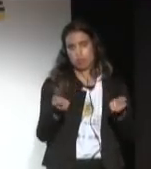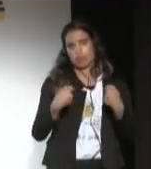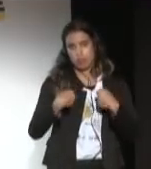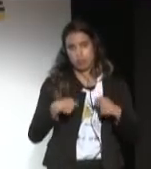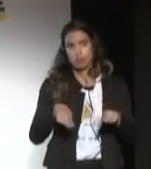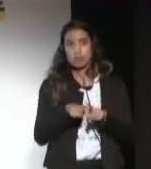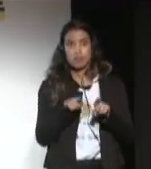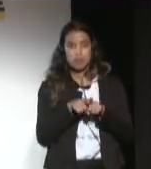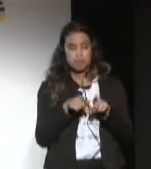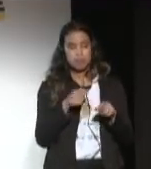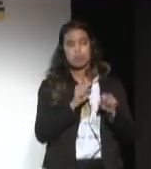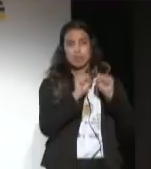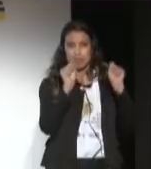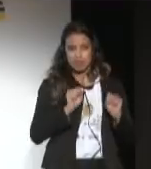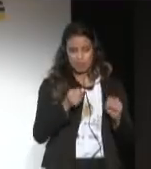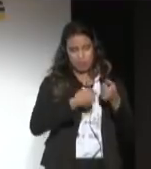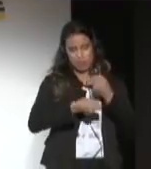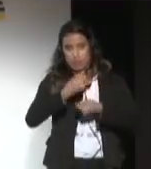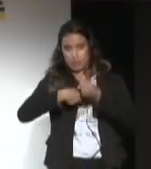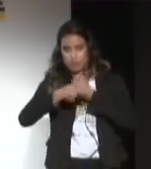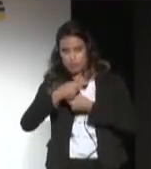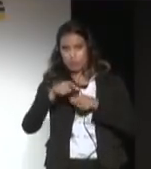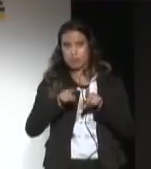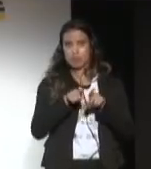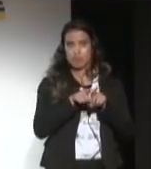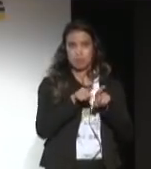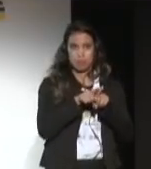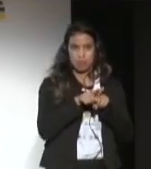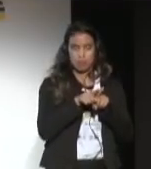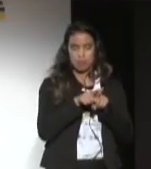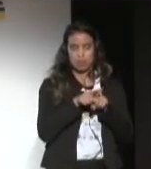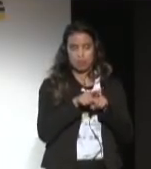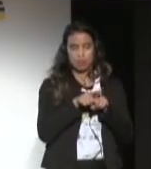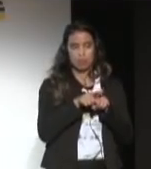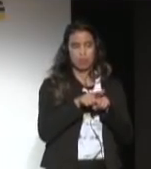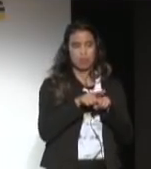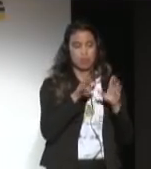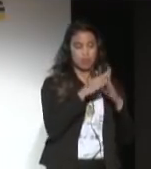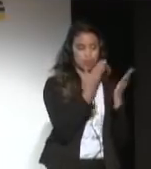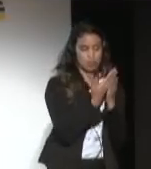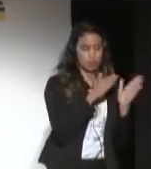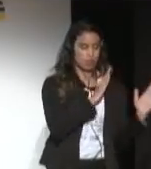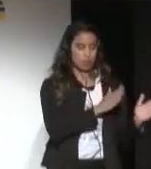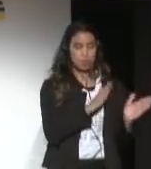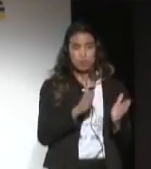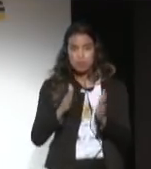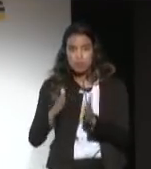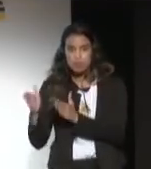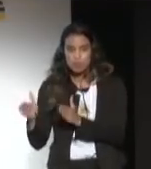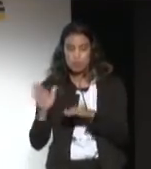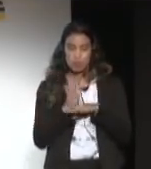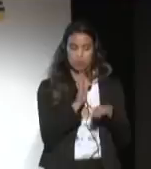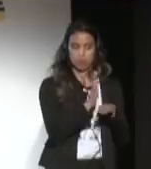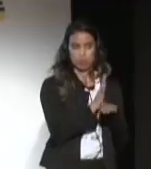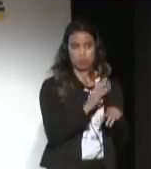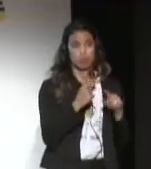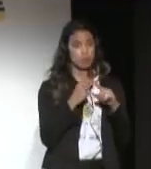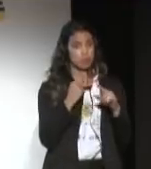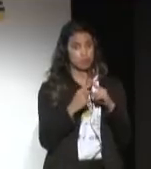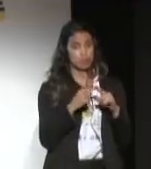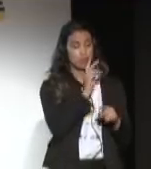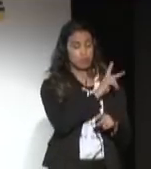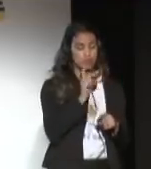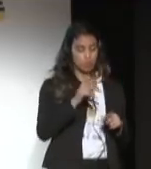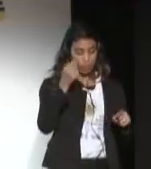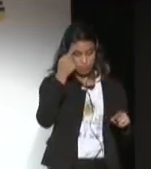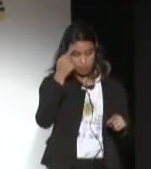o sistema de financiamento da escola e a organização escolar também apoie isso, para que os professores tenham tempo para colaborar,